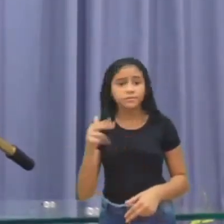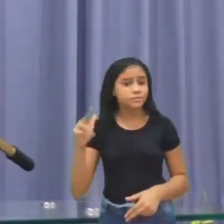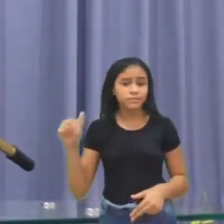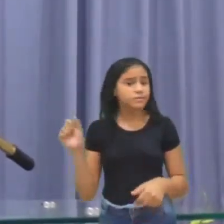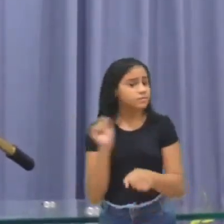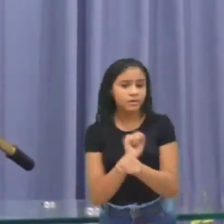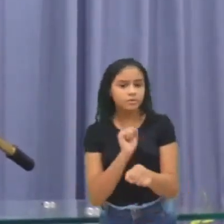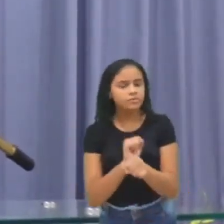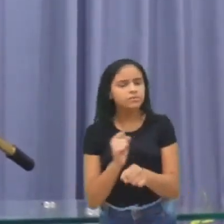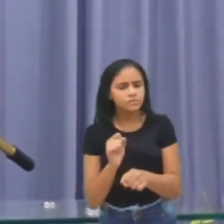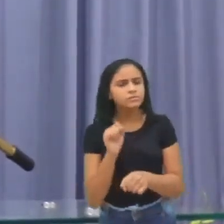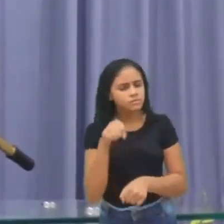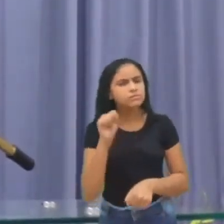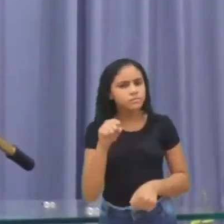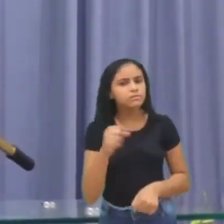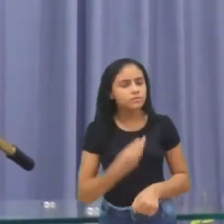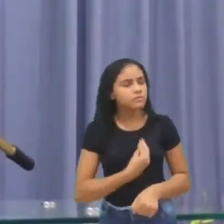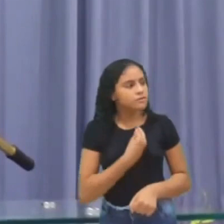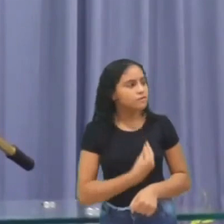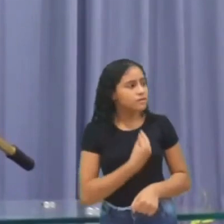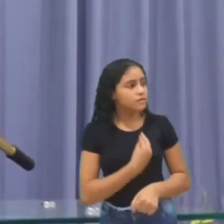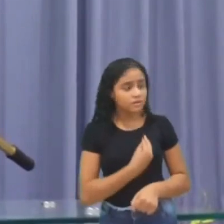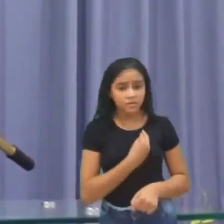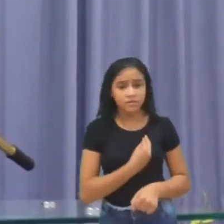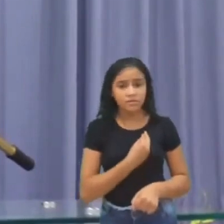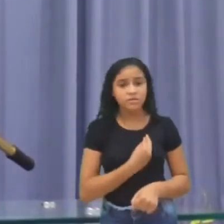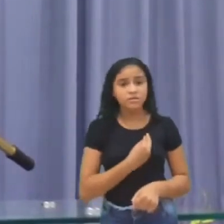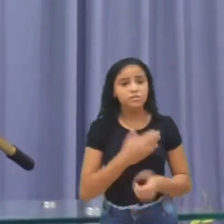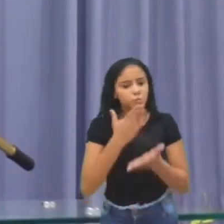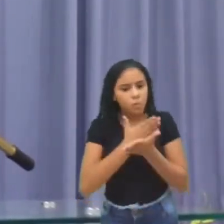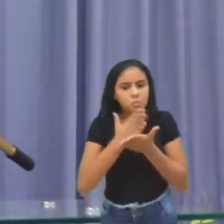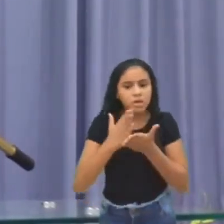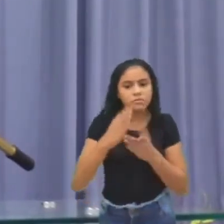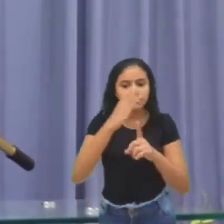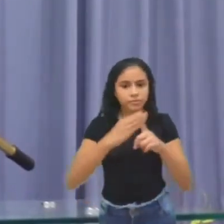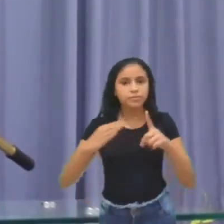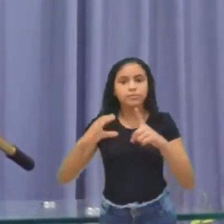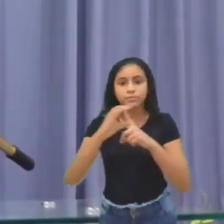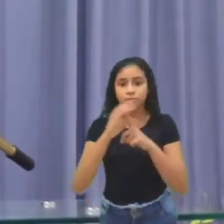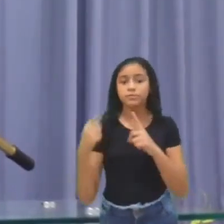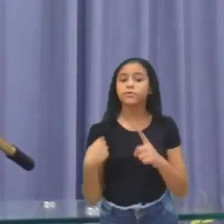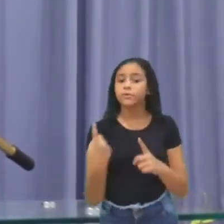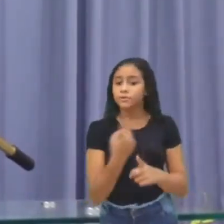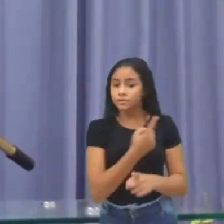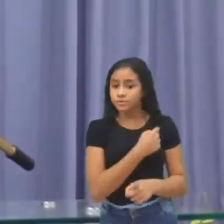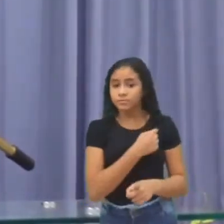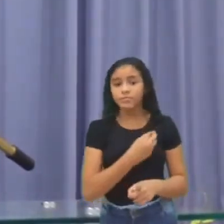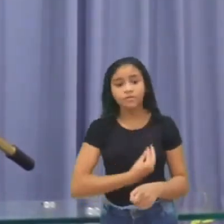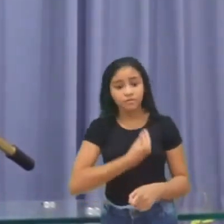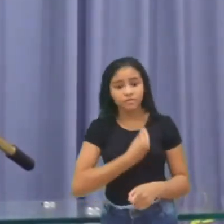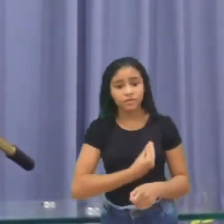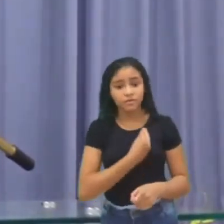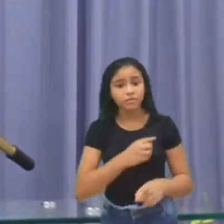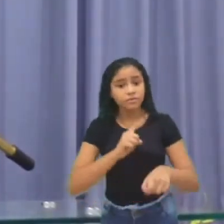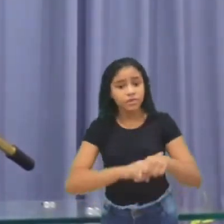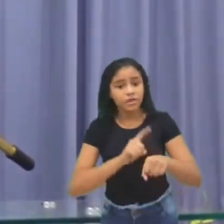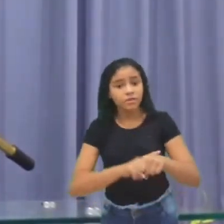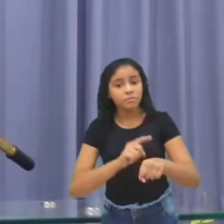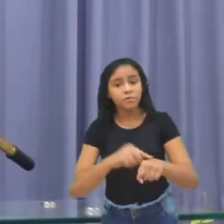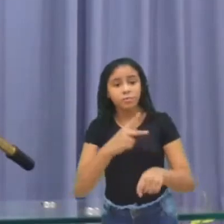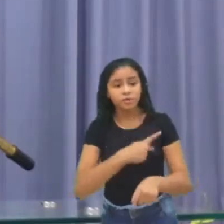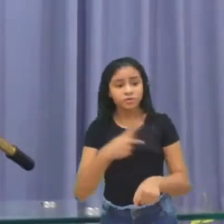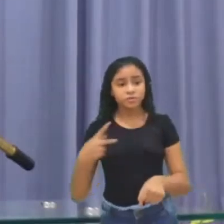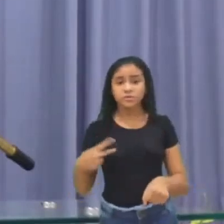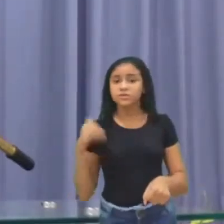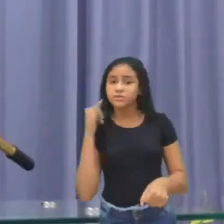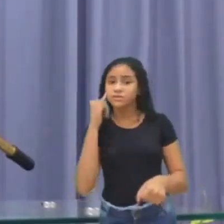Sim, estamos vivendo. Como eu disse inicialmente aqui no culto, nós estamos vivendo um tempo que o pastor está dizendo